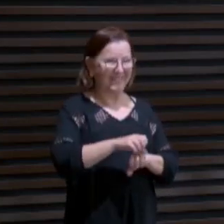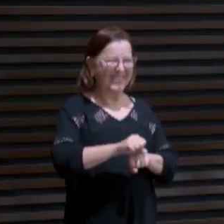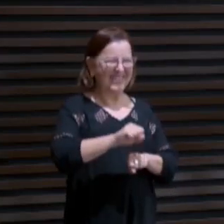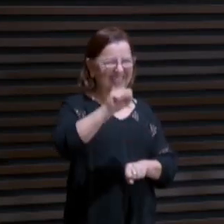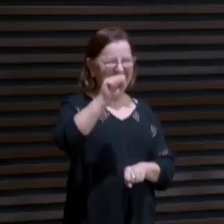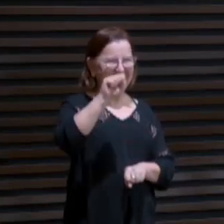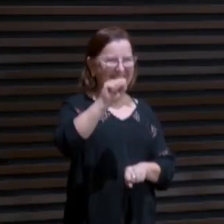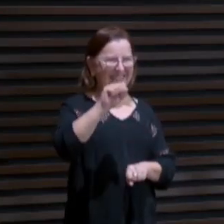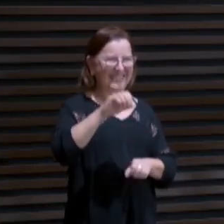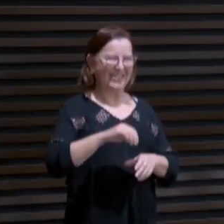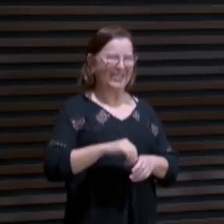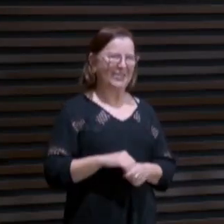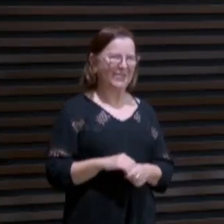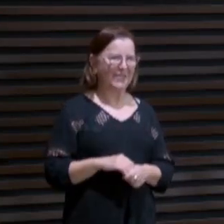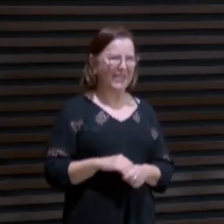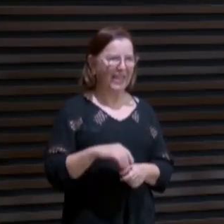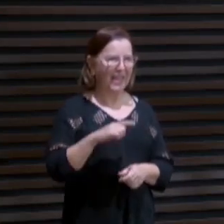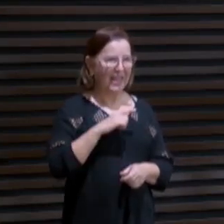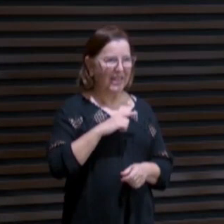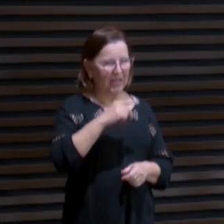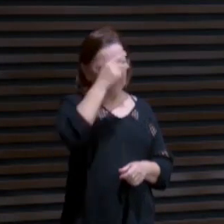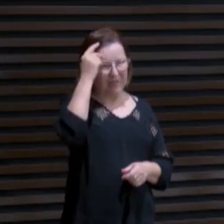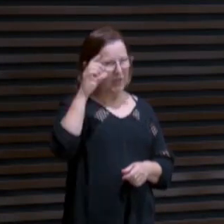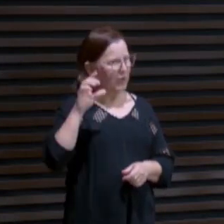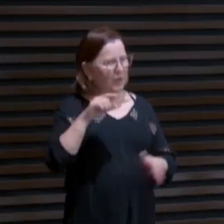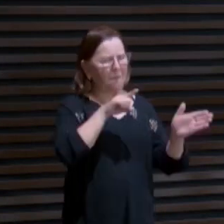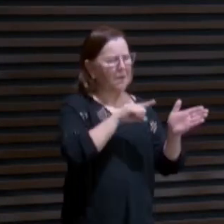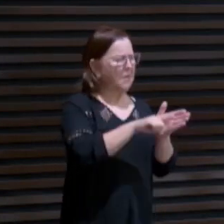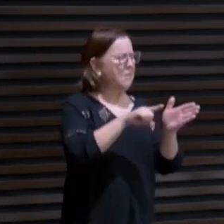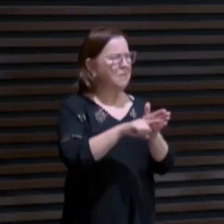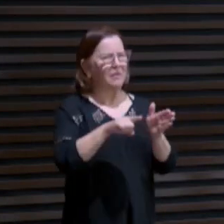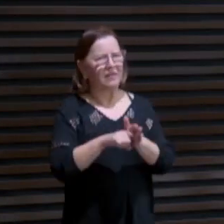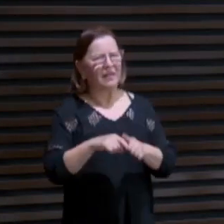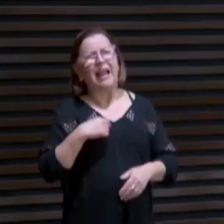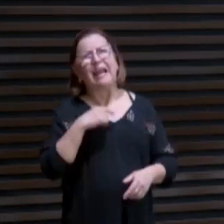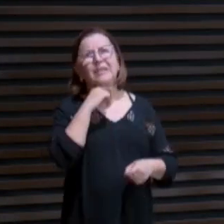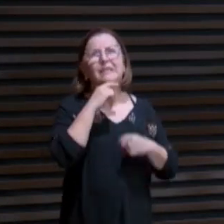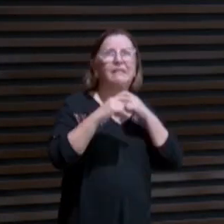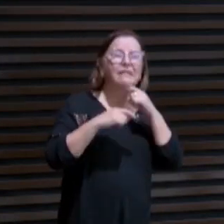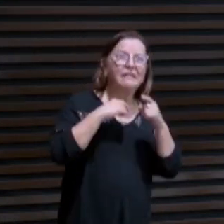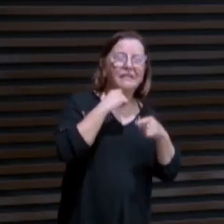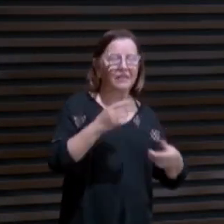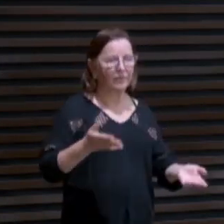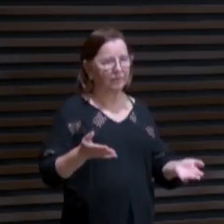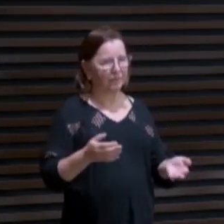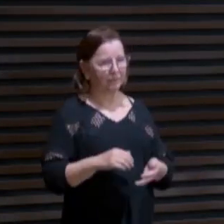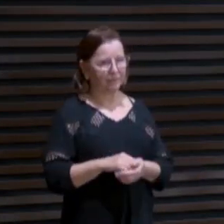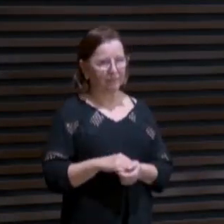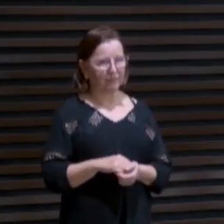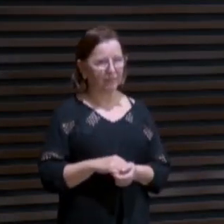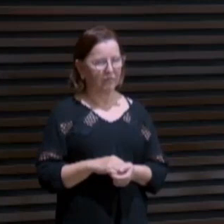Tem gente que só vive questionando, fazendo perguntas. Eu estou com dúvida. Eu tenho dado